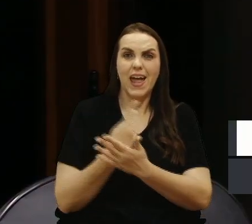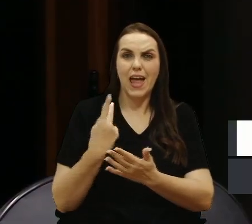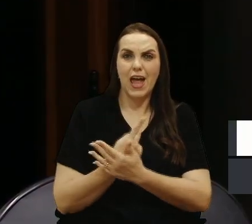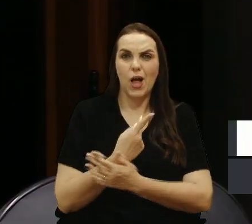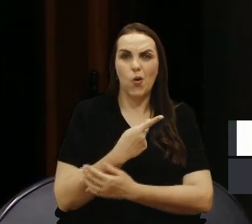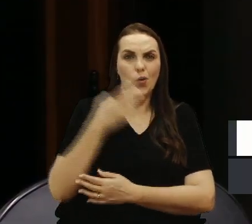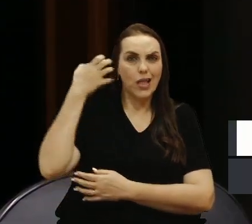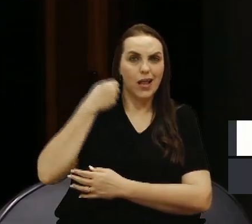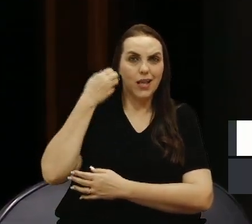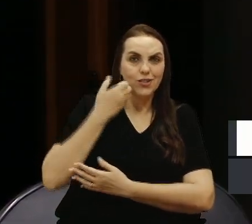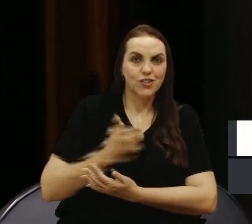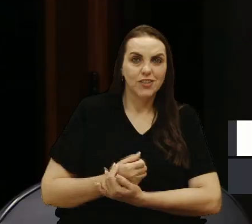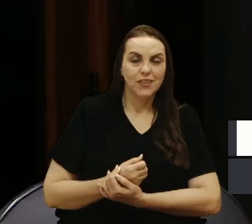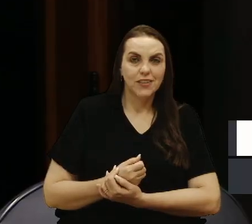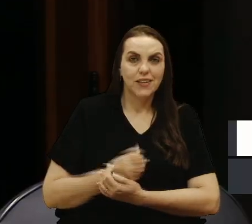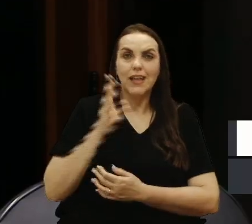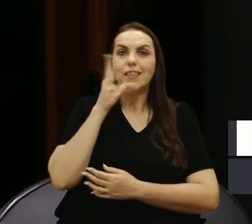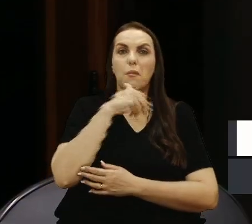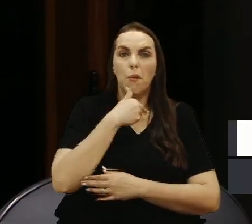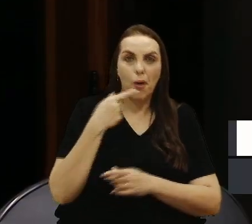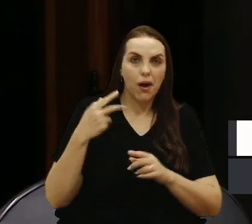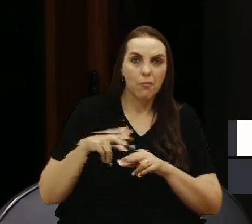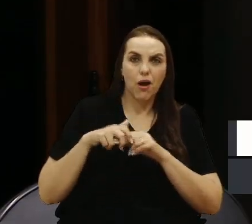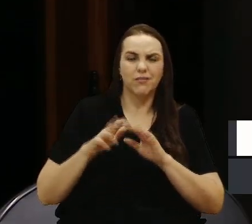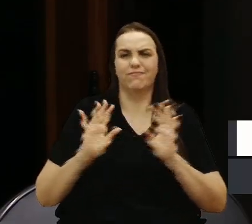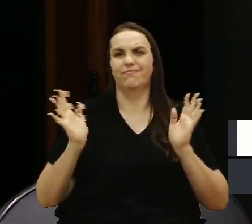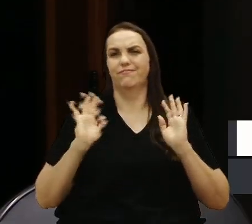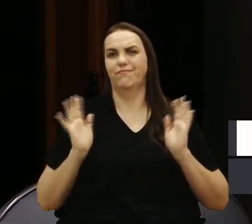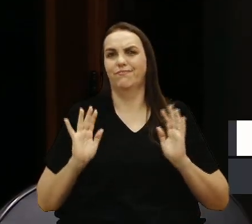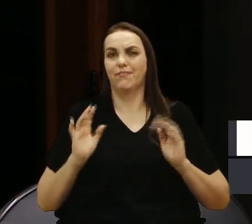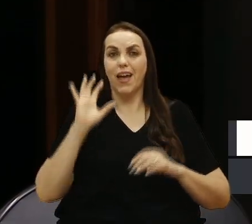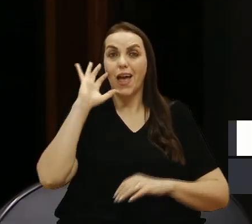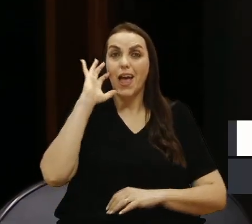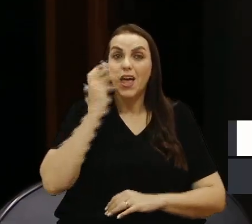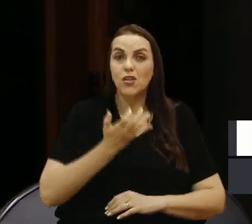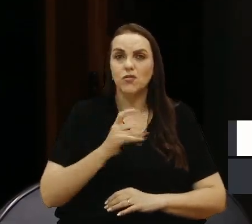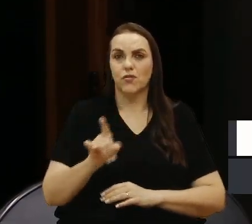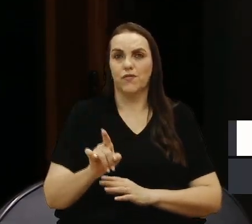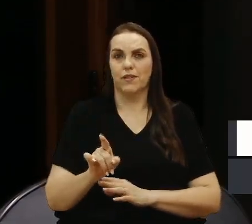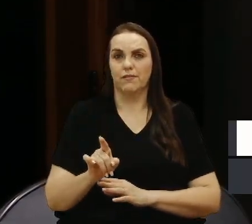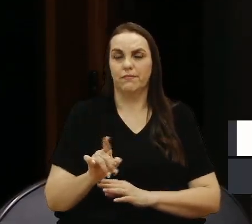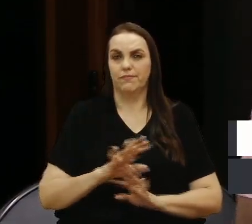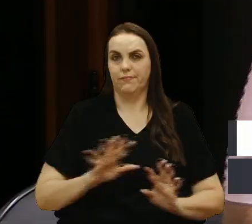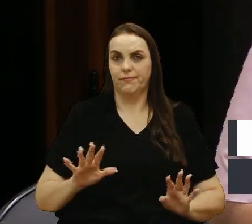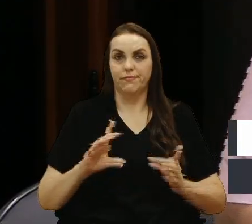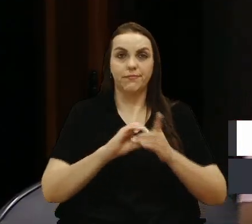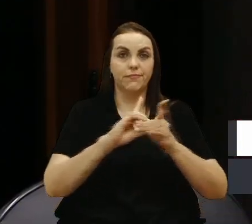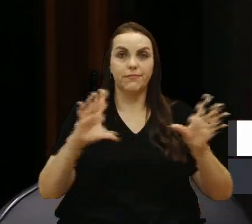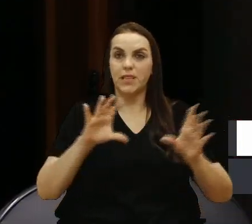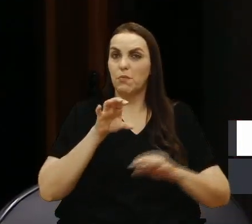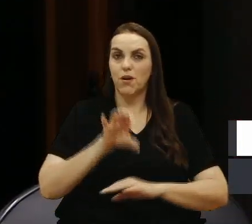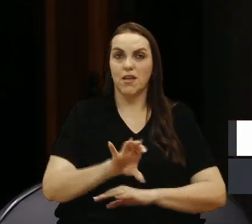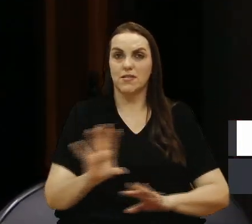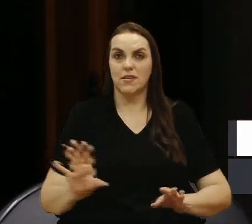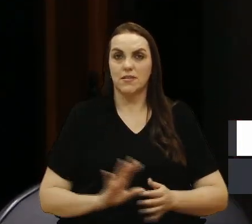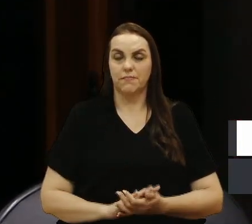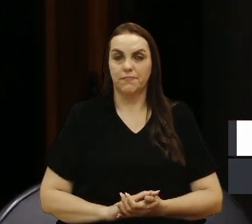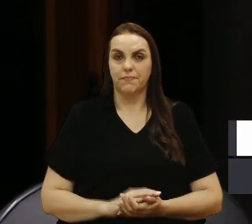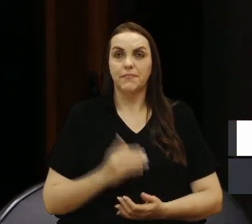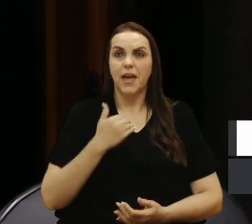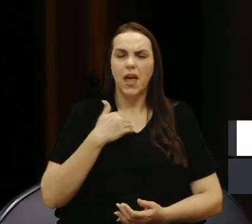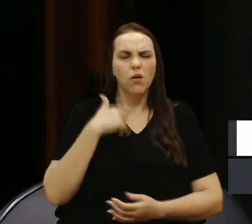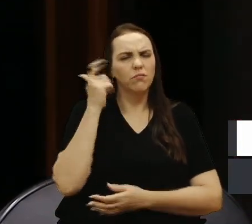Leite? A demora é problema. Tem que resolver, gente. Na democracia é assim. Eu